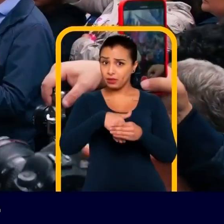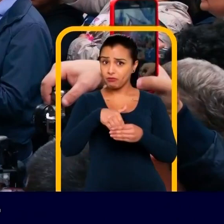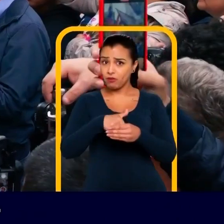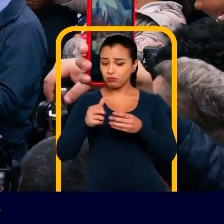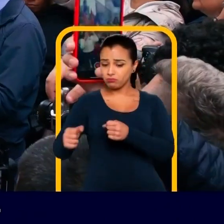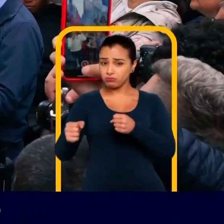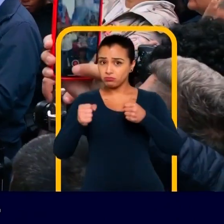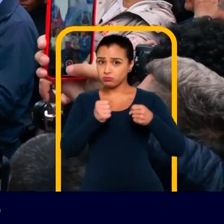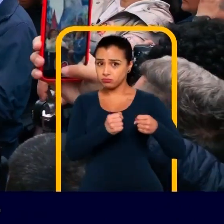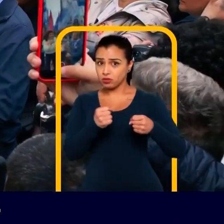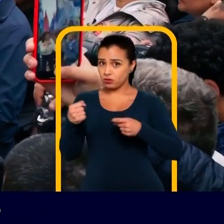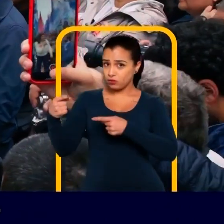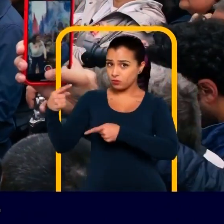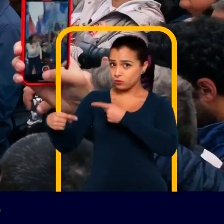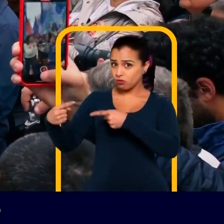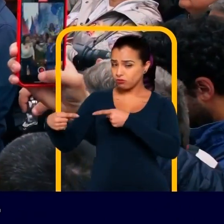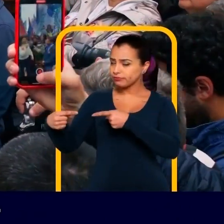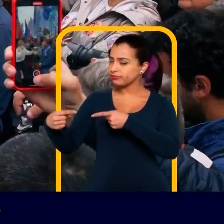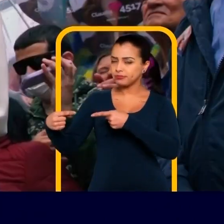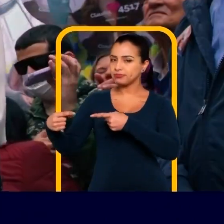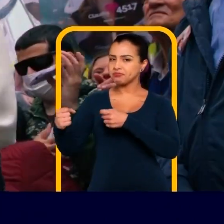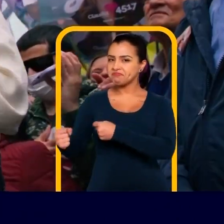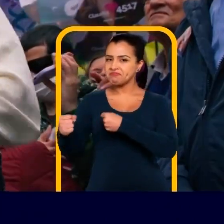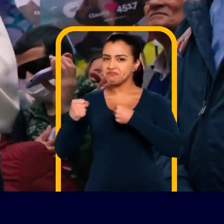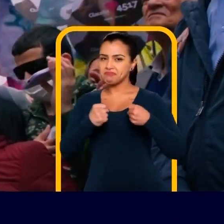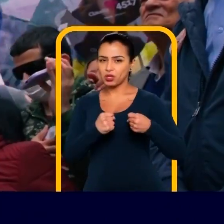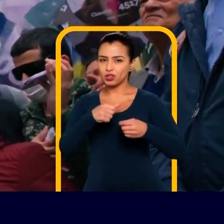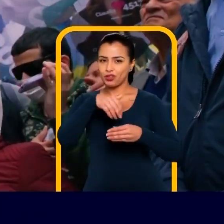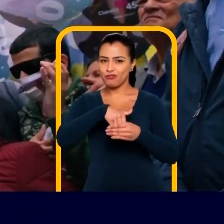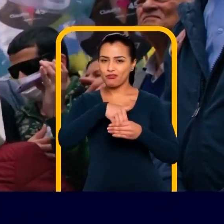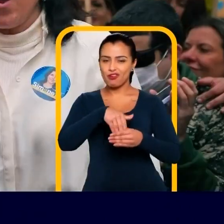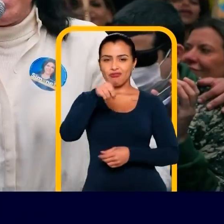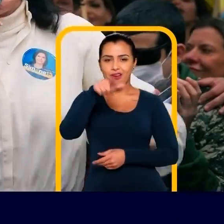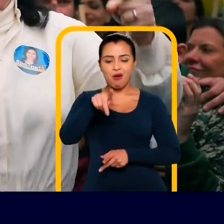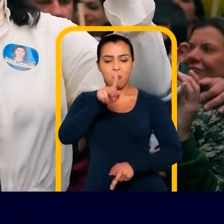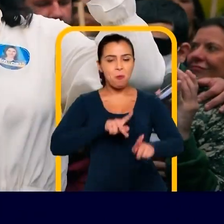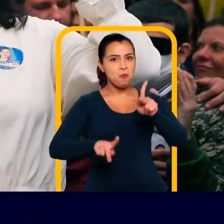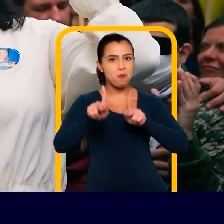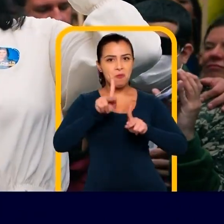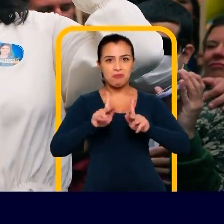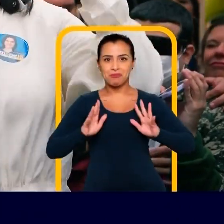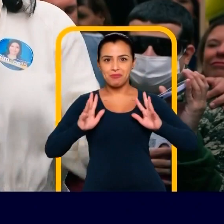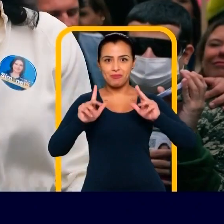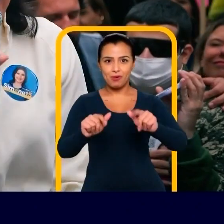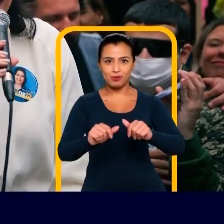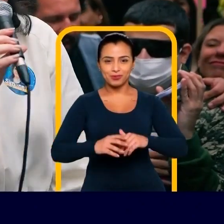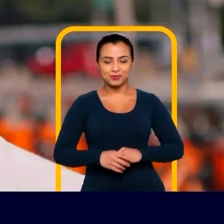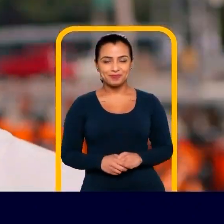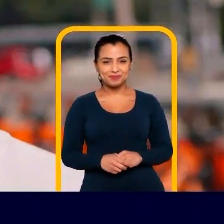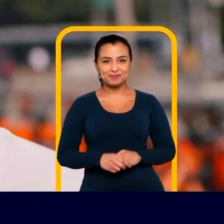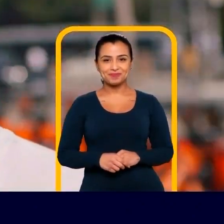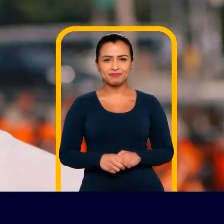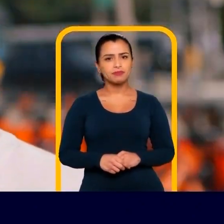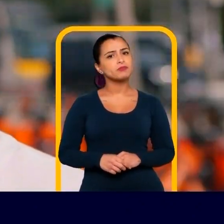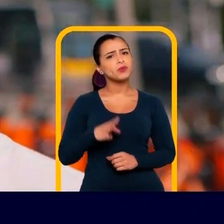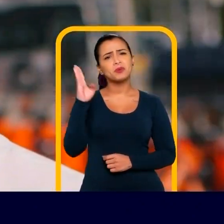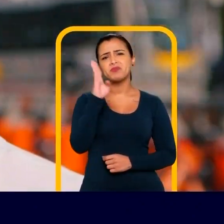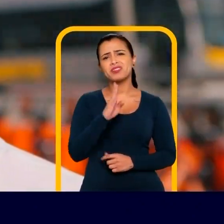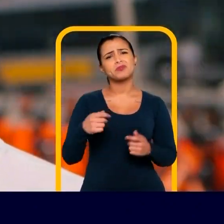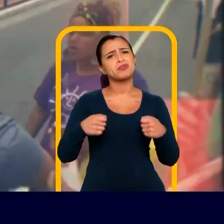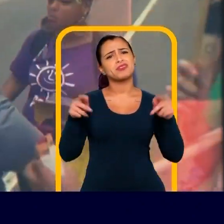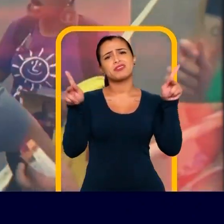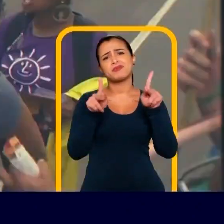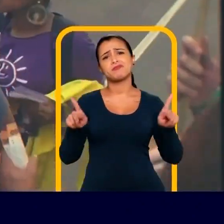voto não é a classe política! Quem tem voto é o povo e a soberania popular. O Brasil precisa de